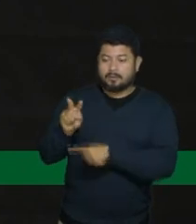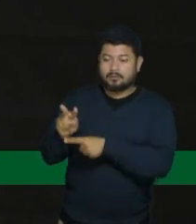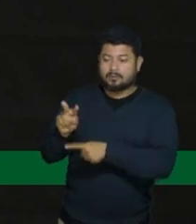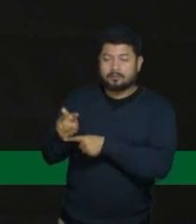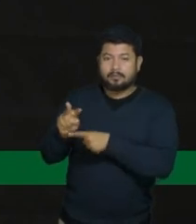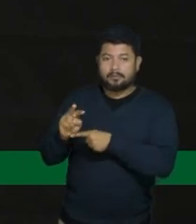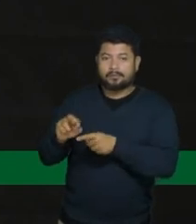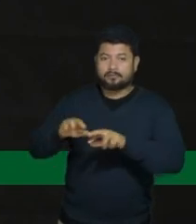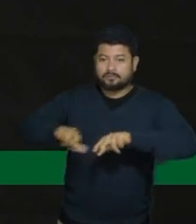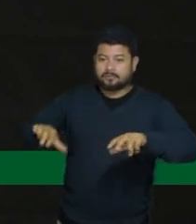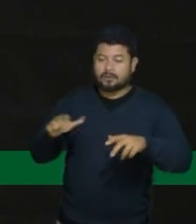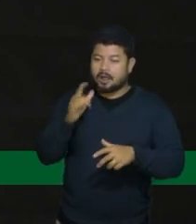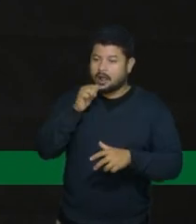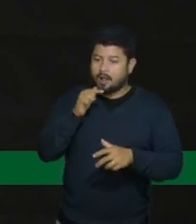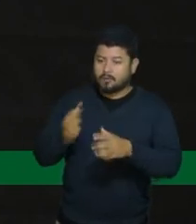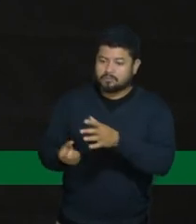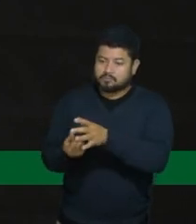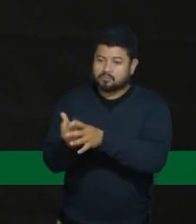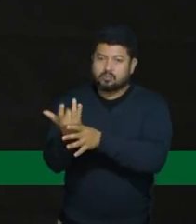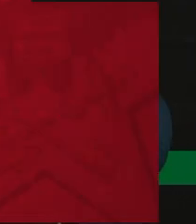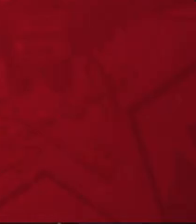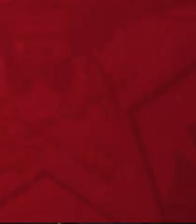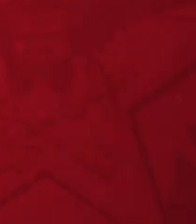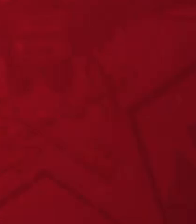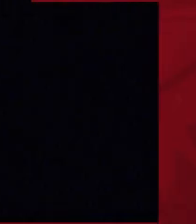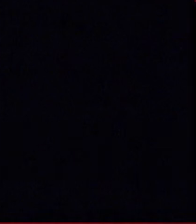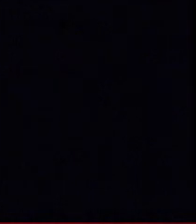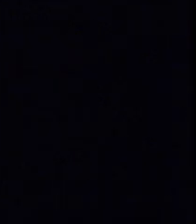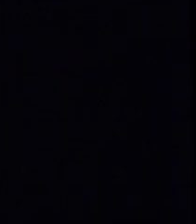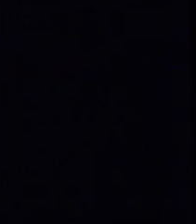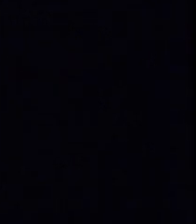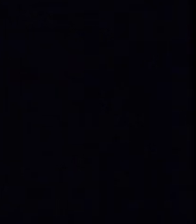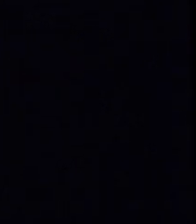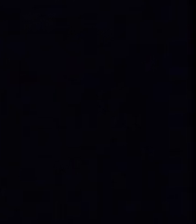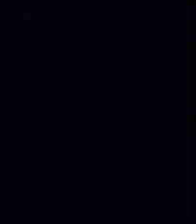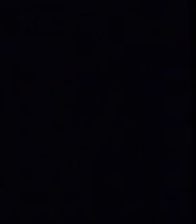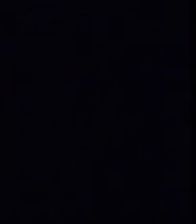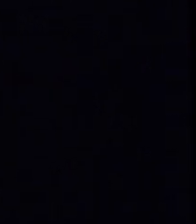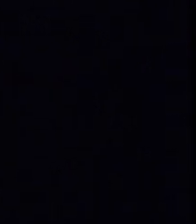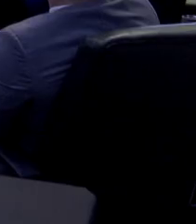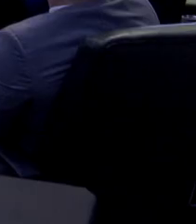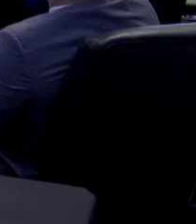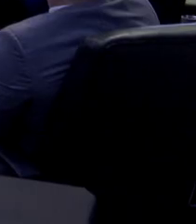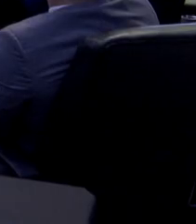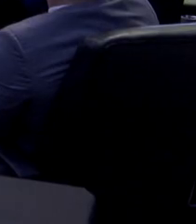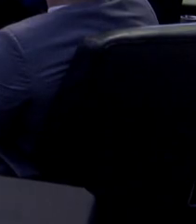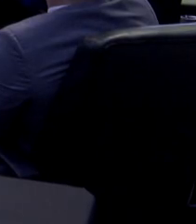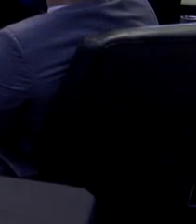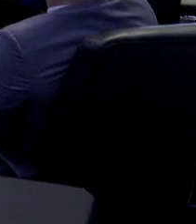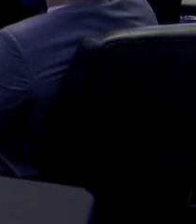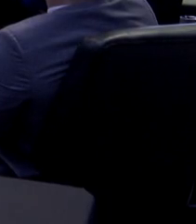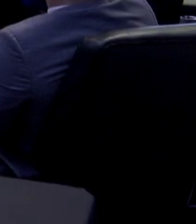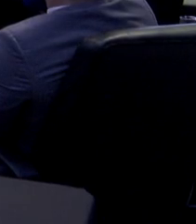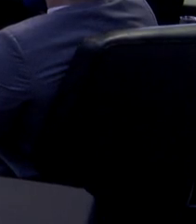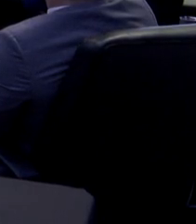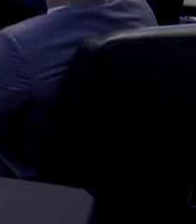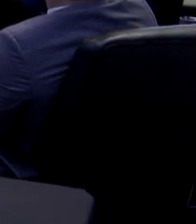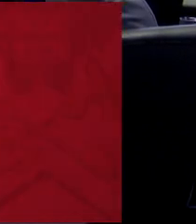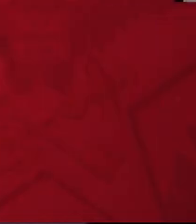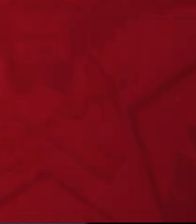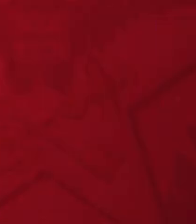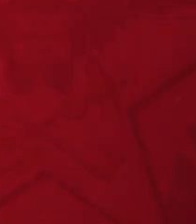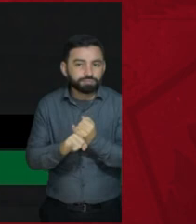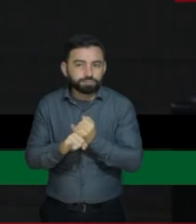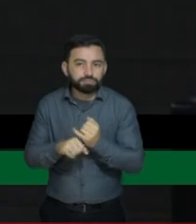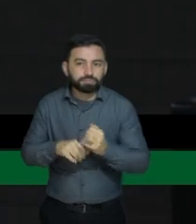temos de abastecimento de água do município de Joinville. Já o deputado Sargento Lima criticou a importação de arroz pelo governo